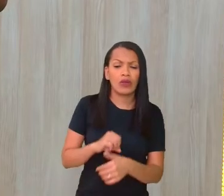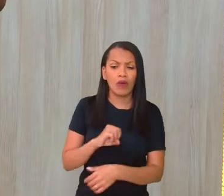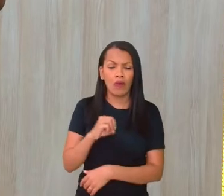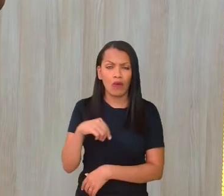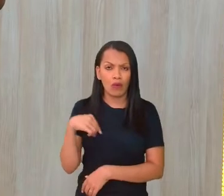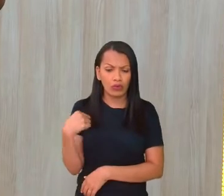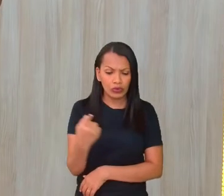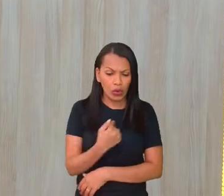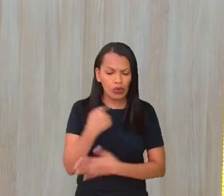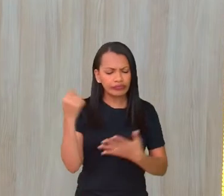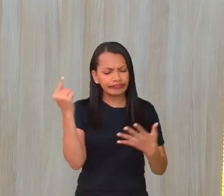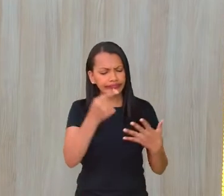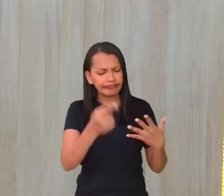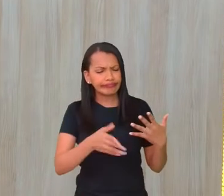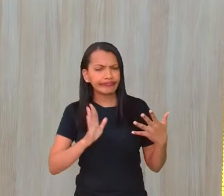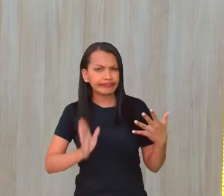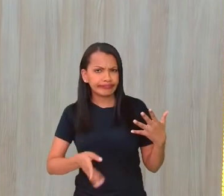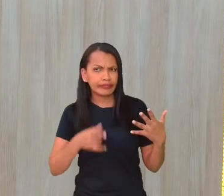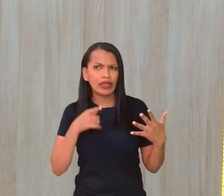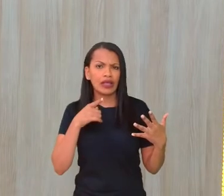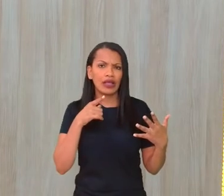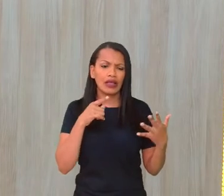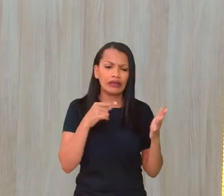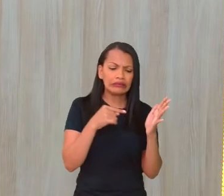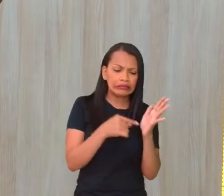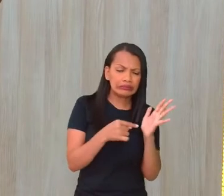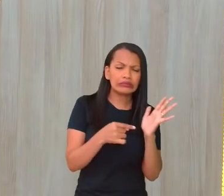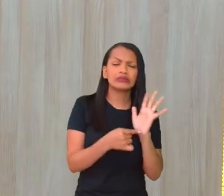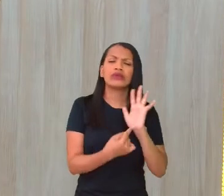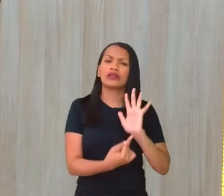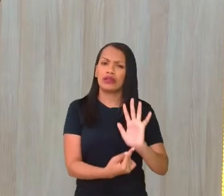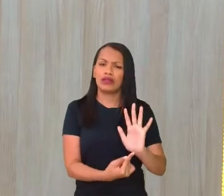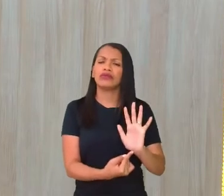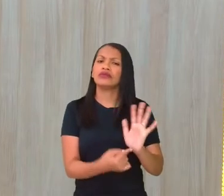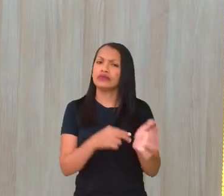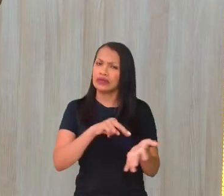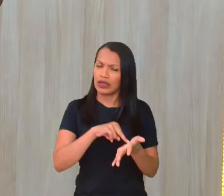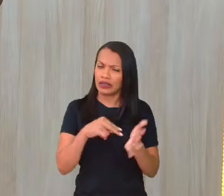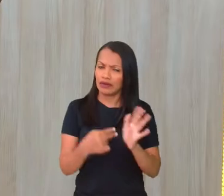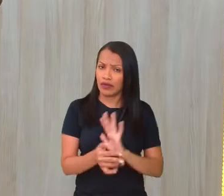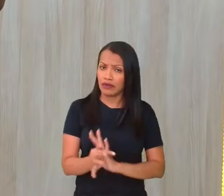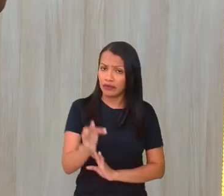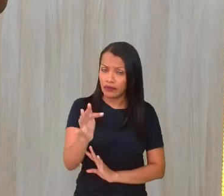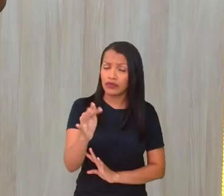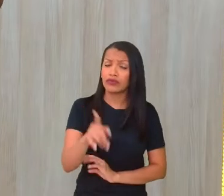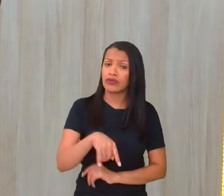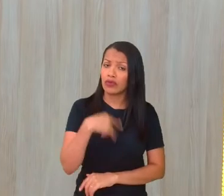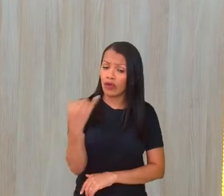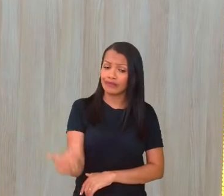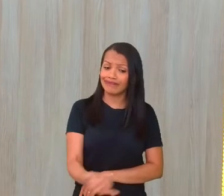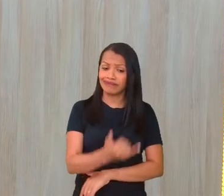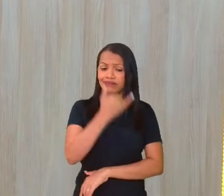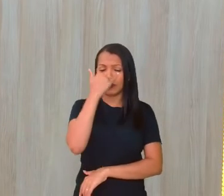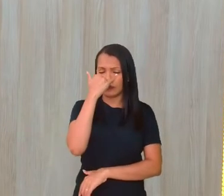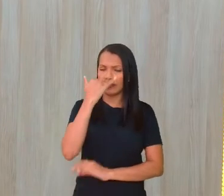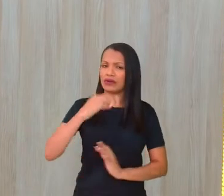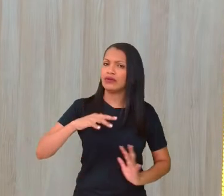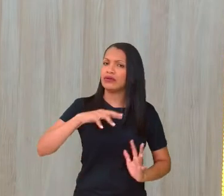traçada aí para bater no muro, né? Então, cientistas, entidades, né, eles